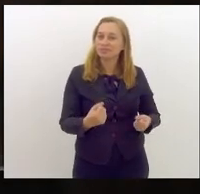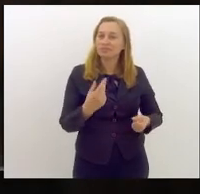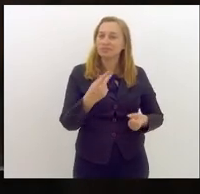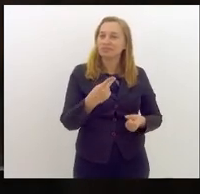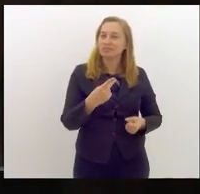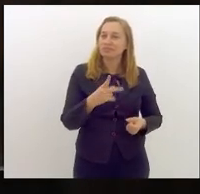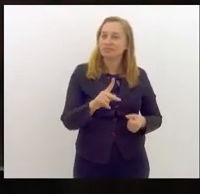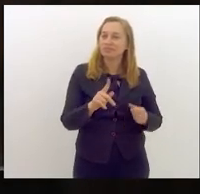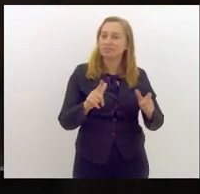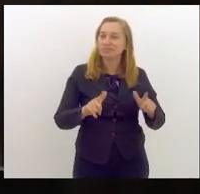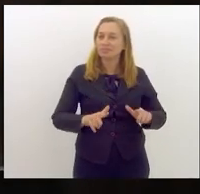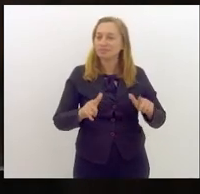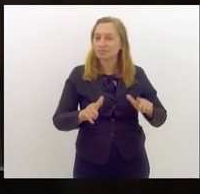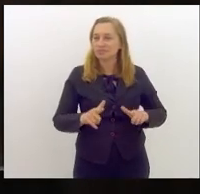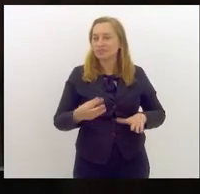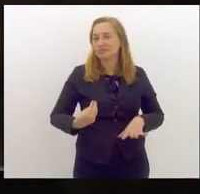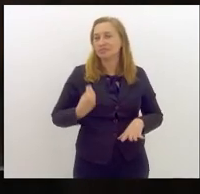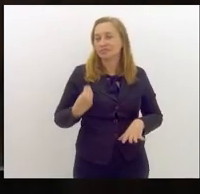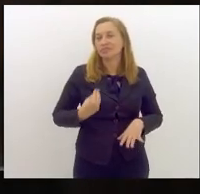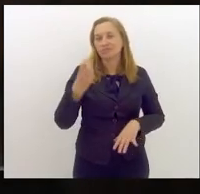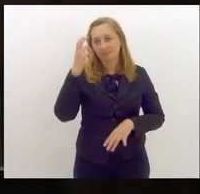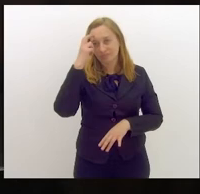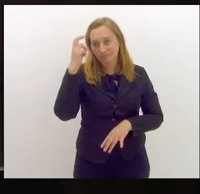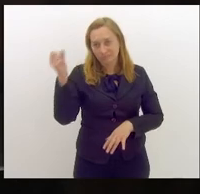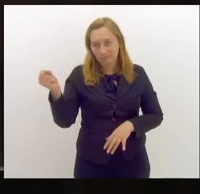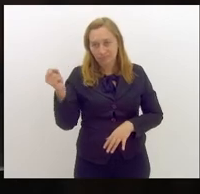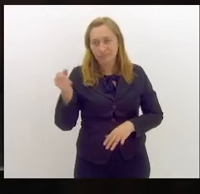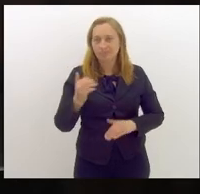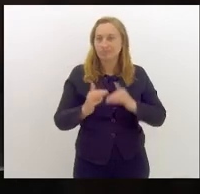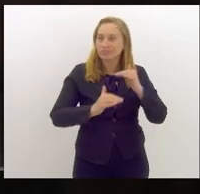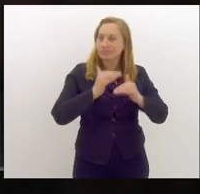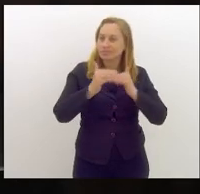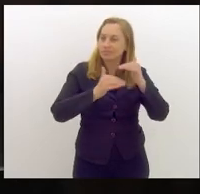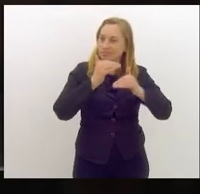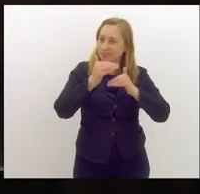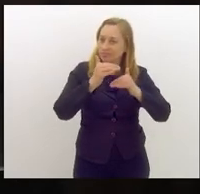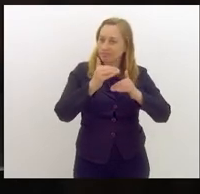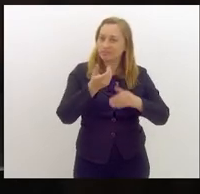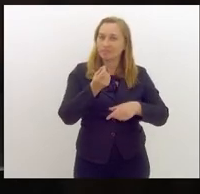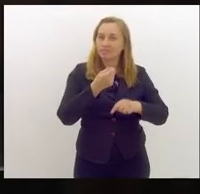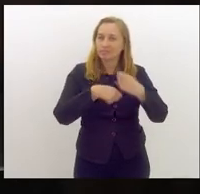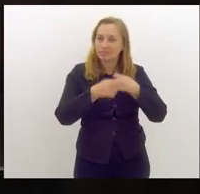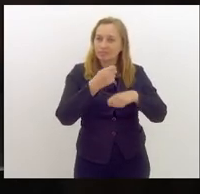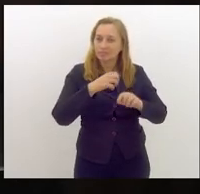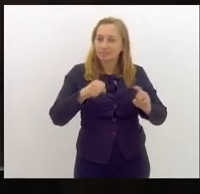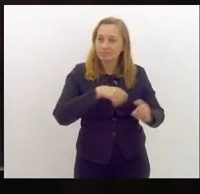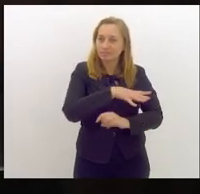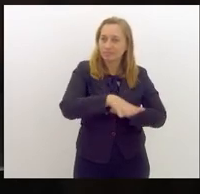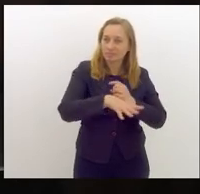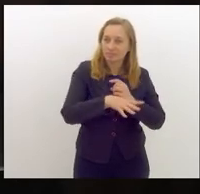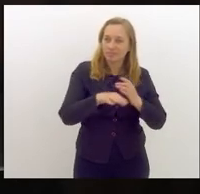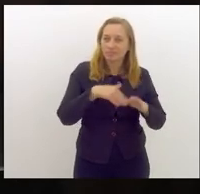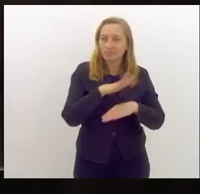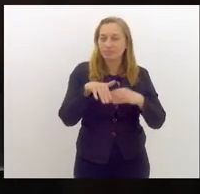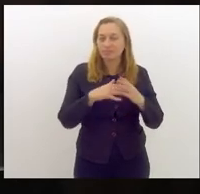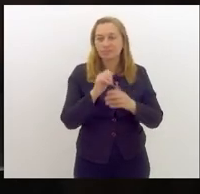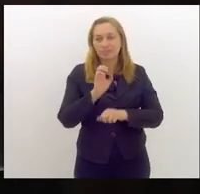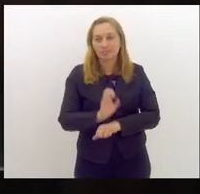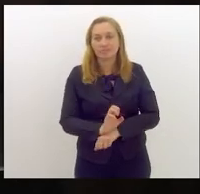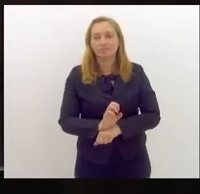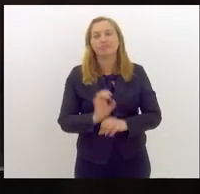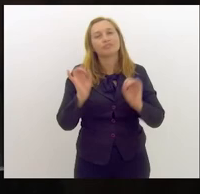região da cultura do desenvolvimento econômico social de todo o estado